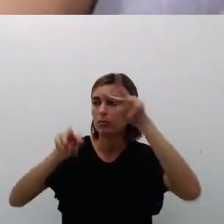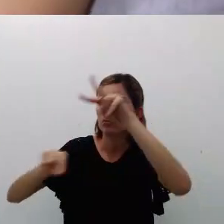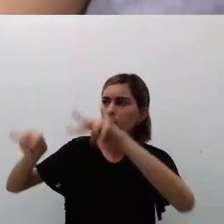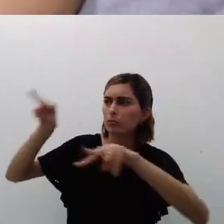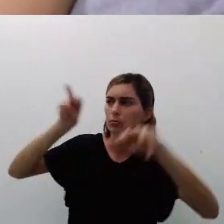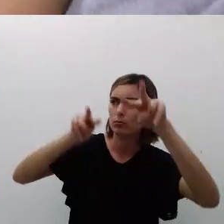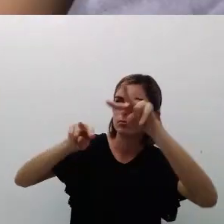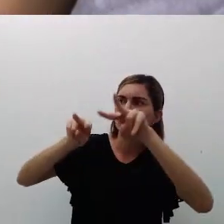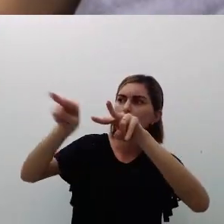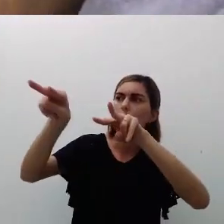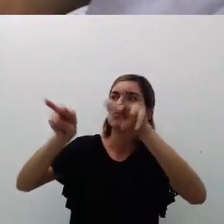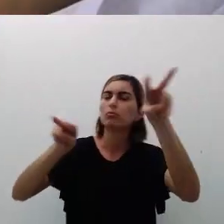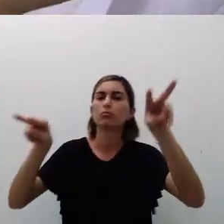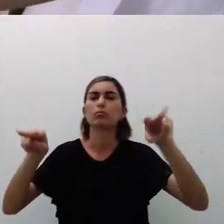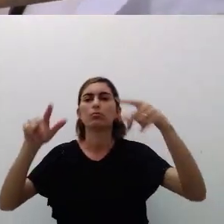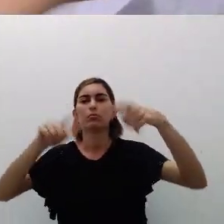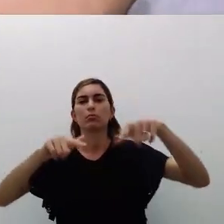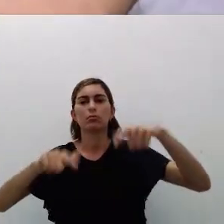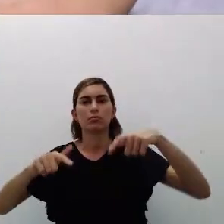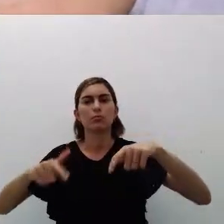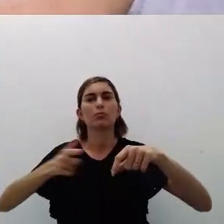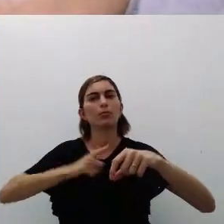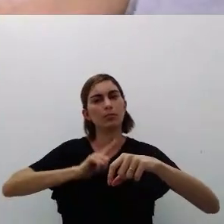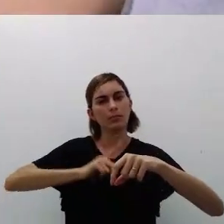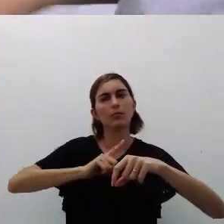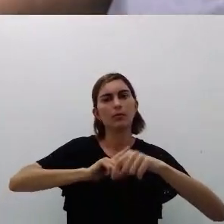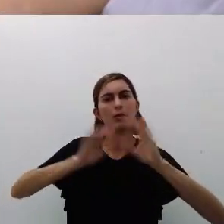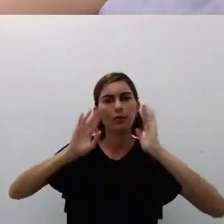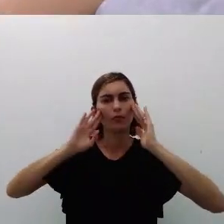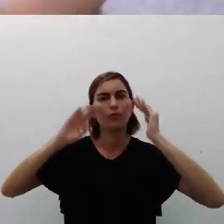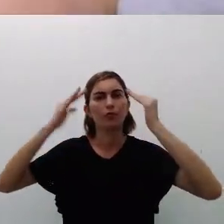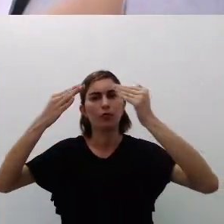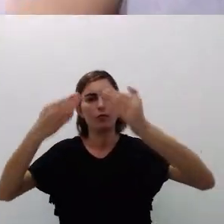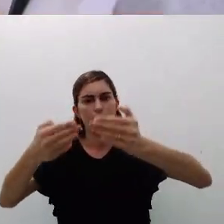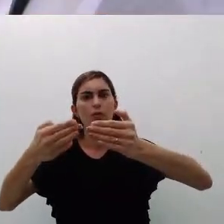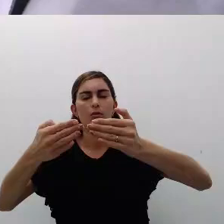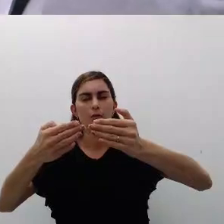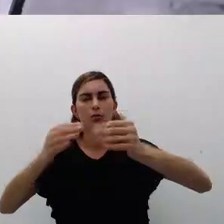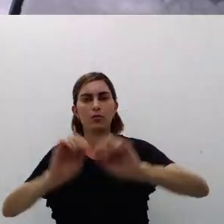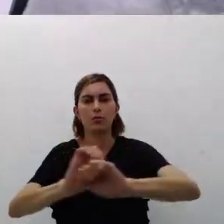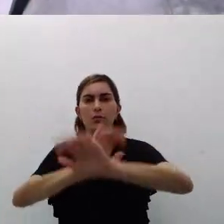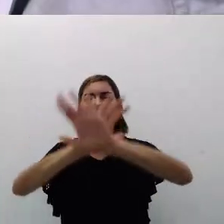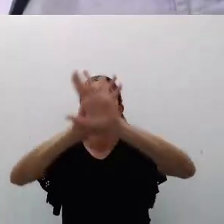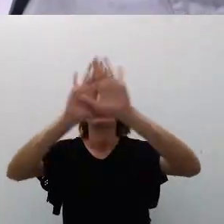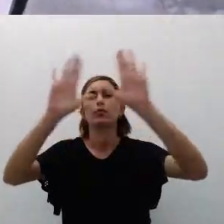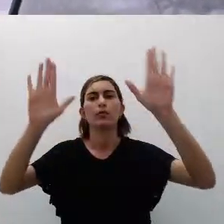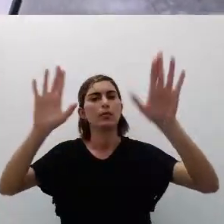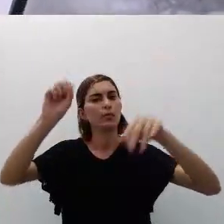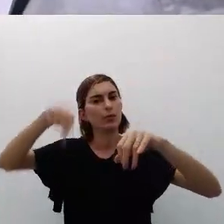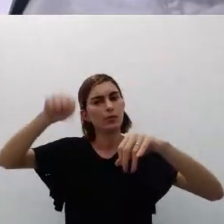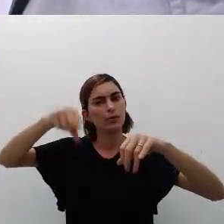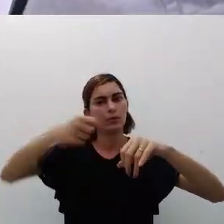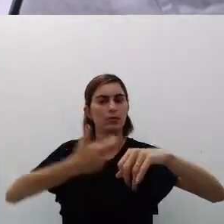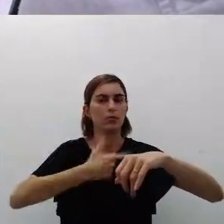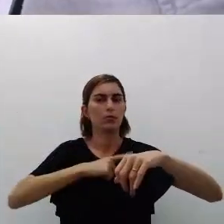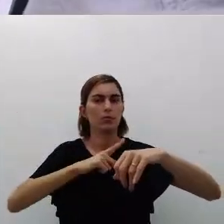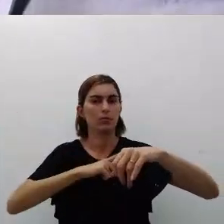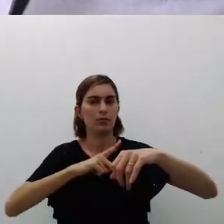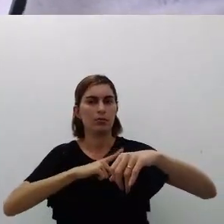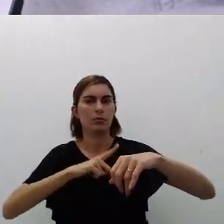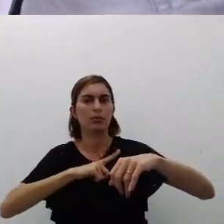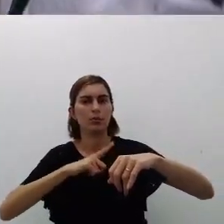tem esse foco que se amplia e aí sim eu tenho um equilíbrio visual